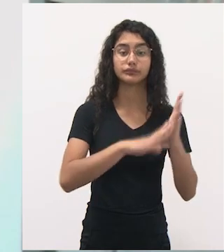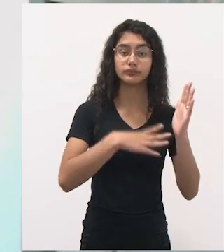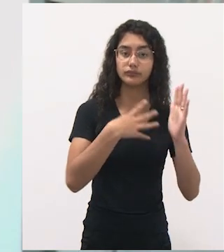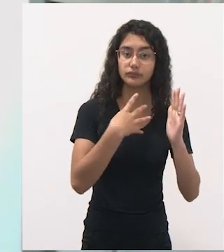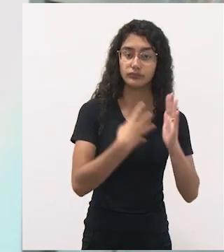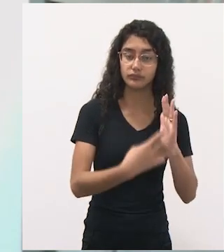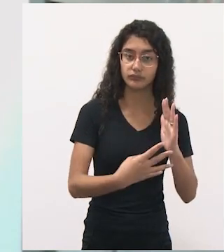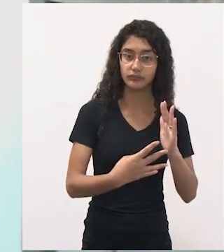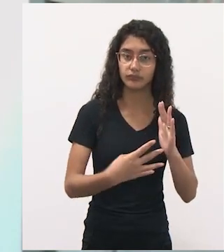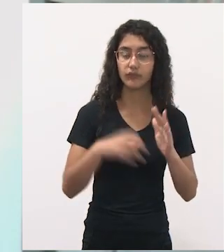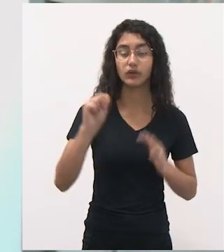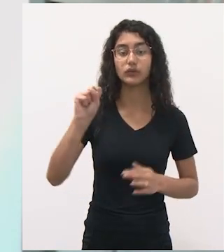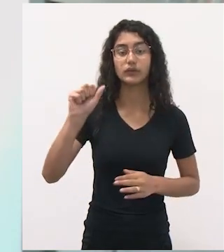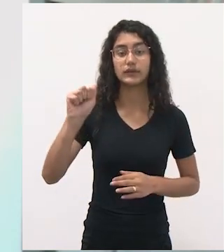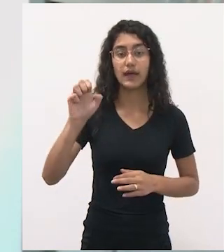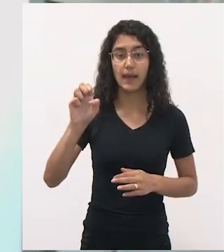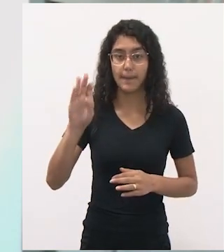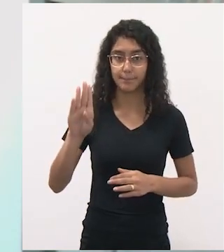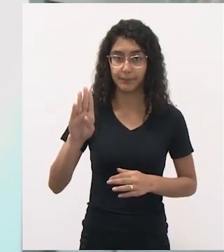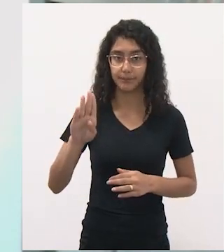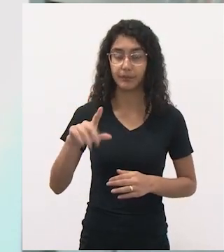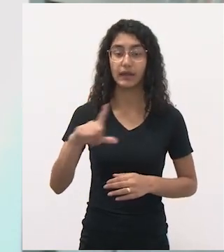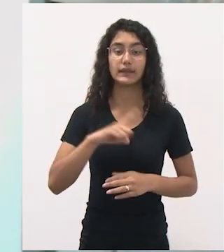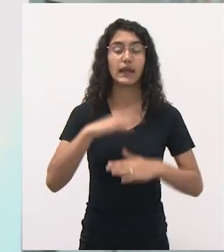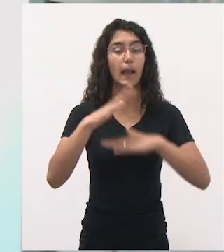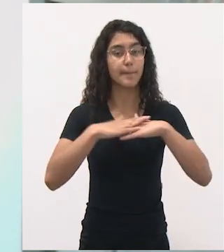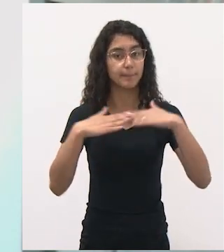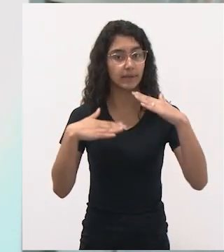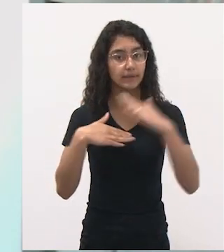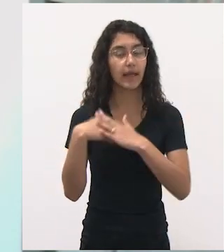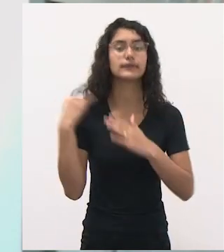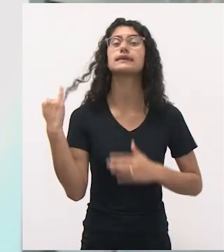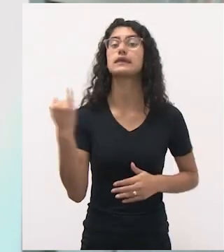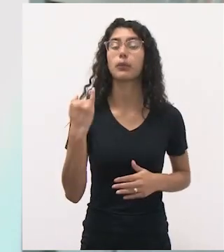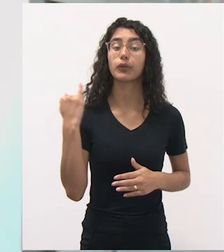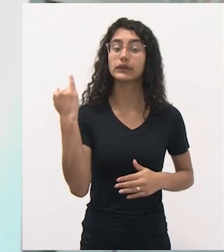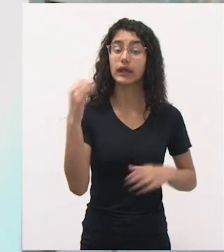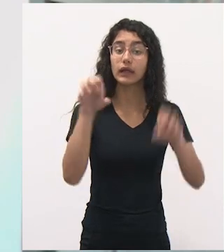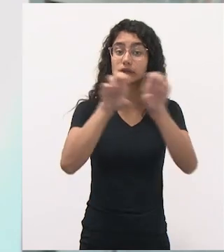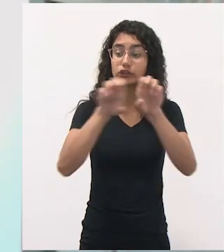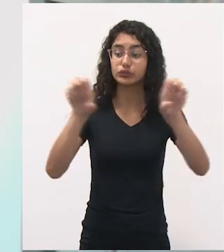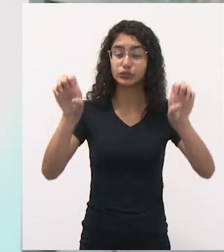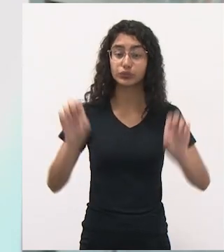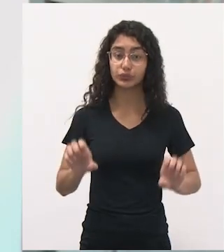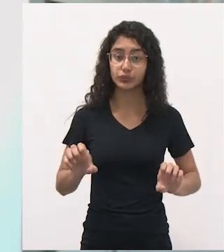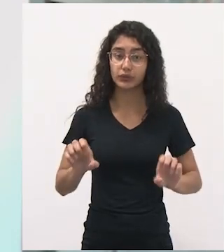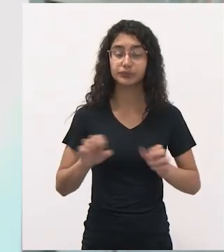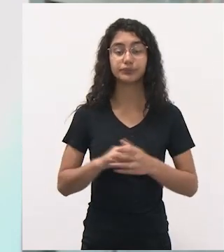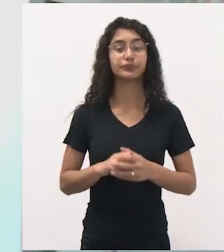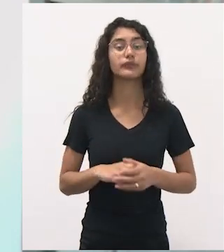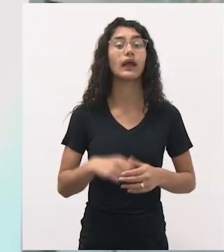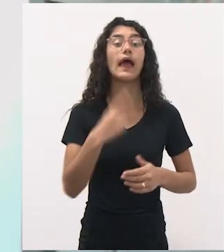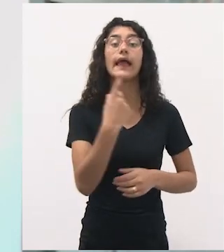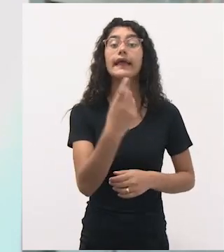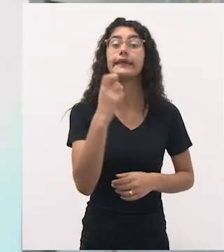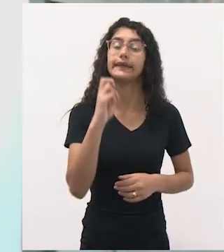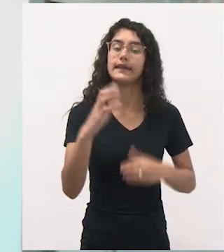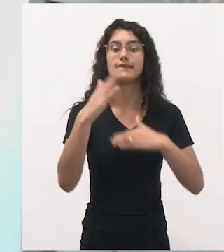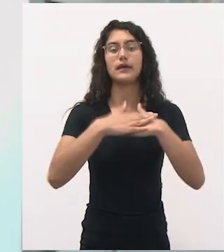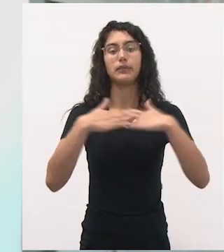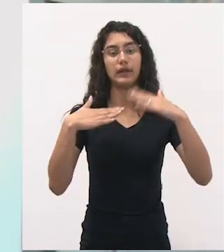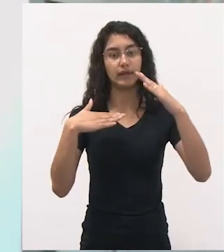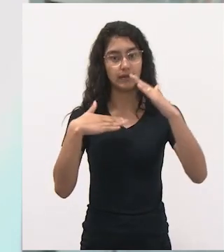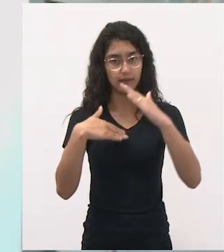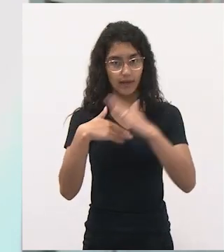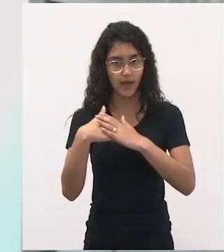ela contempla habilidades essenciais, habilidades estruturantes. São 15 habilidades previstas para o 5º